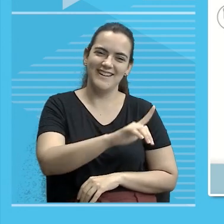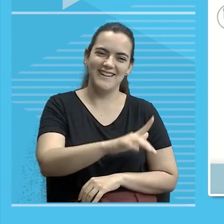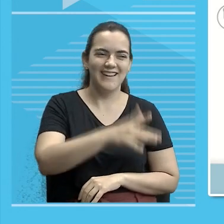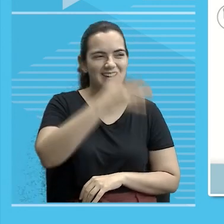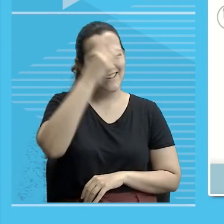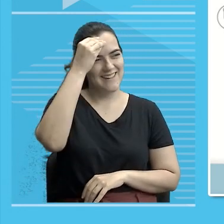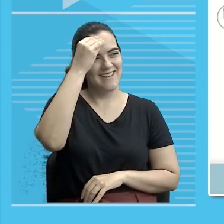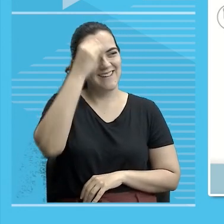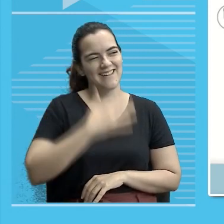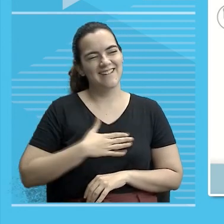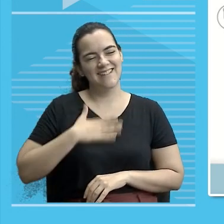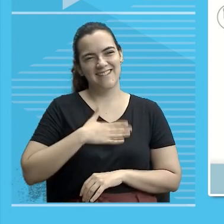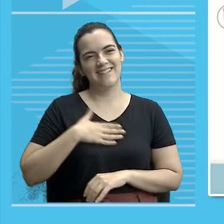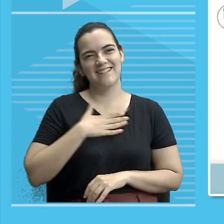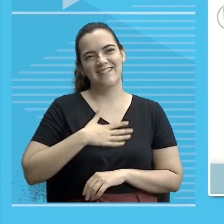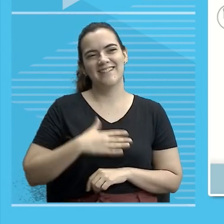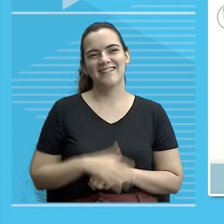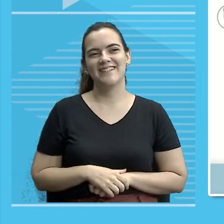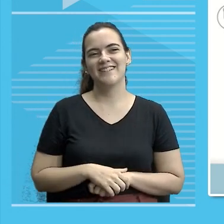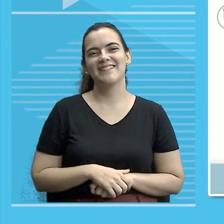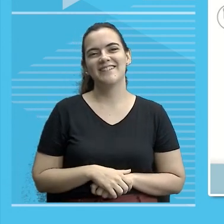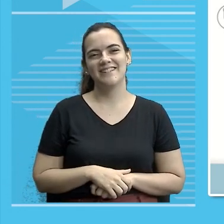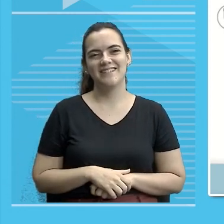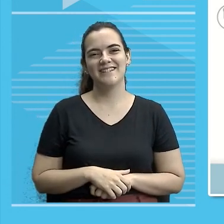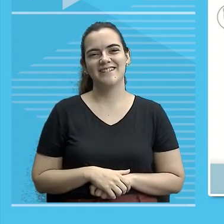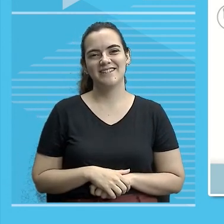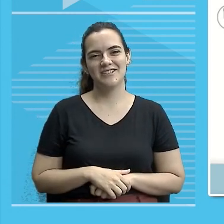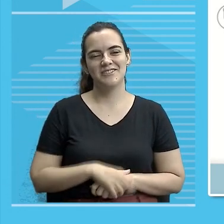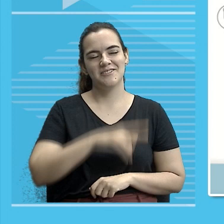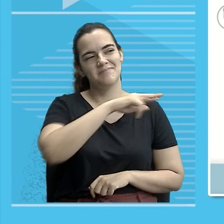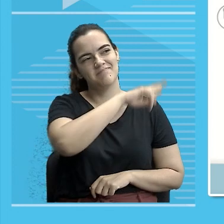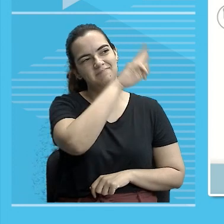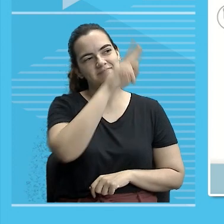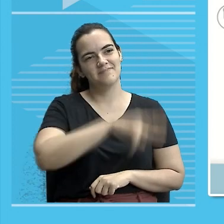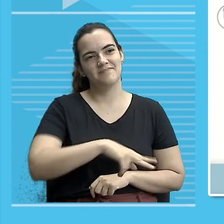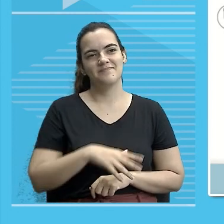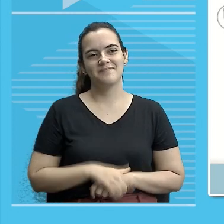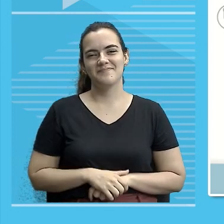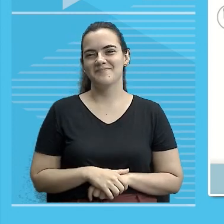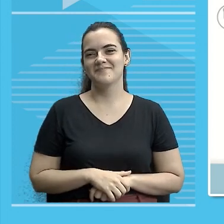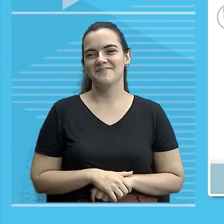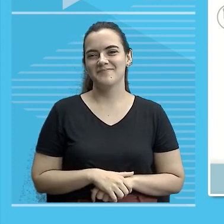gostar Olha o que esse primeiro autor